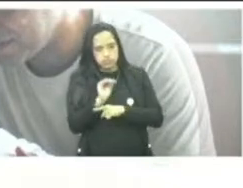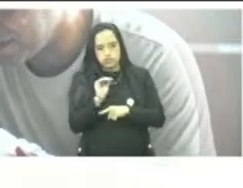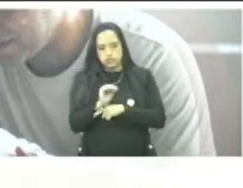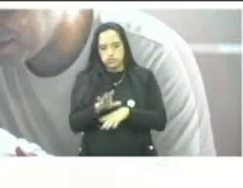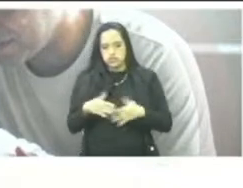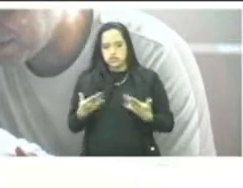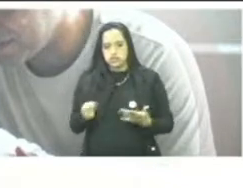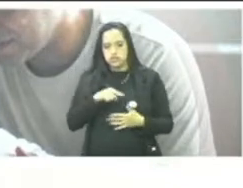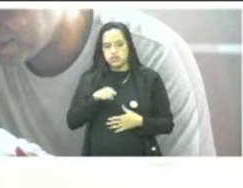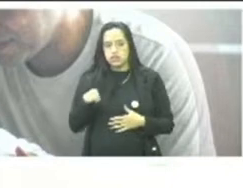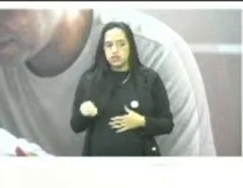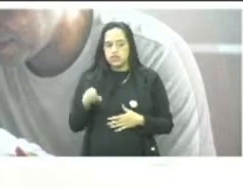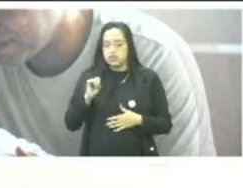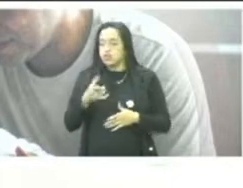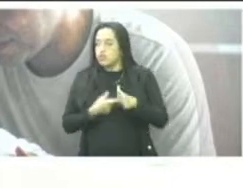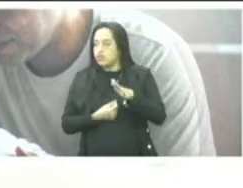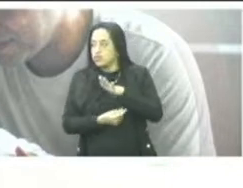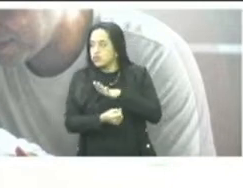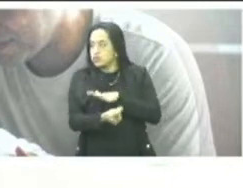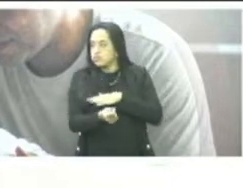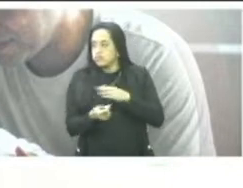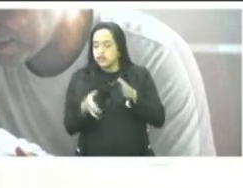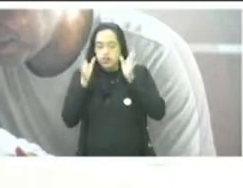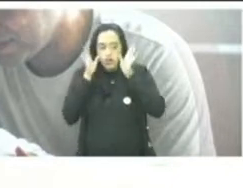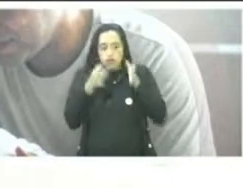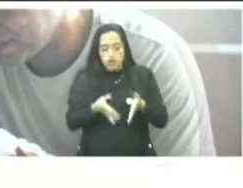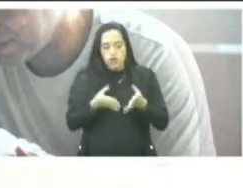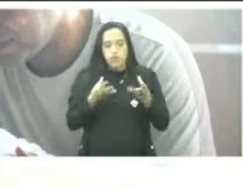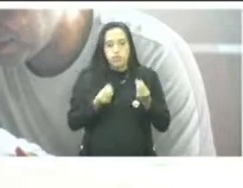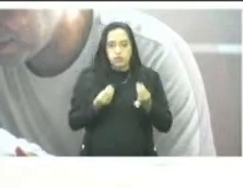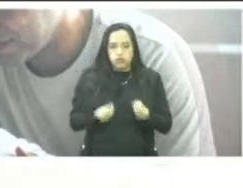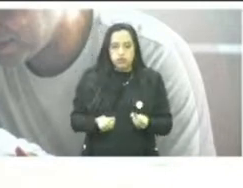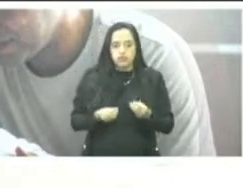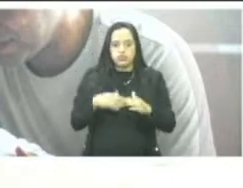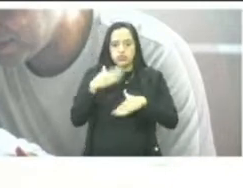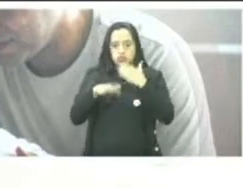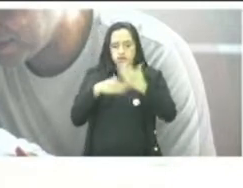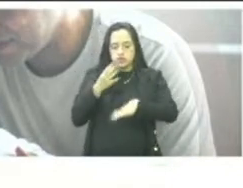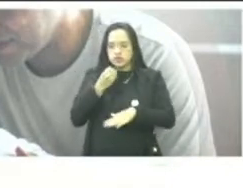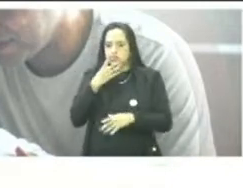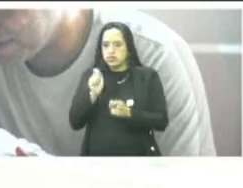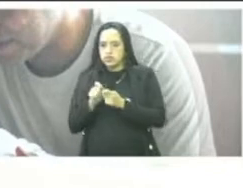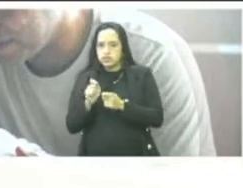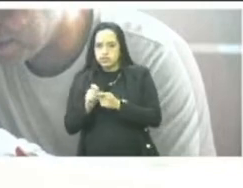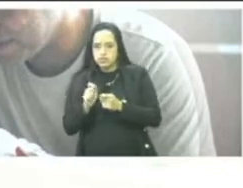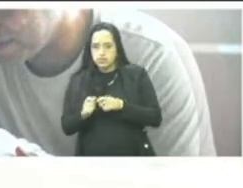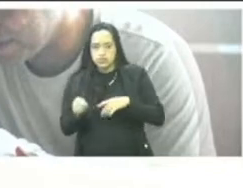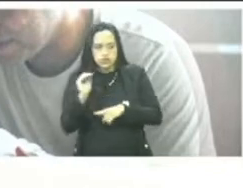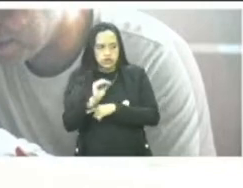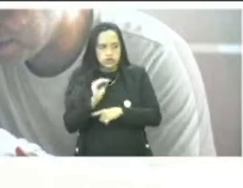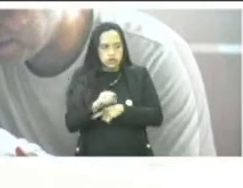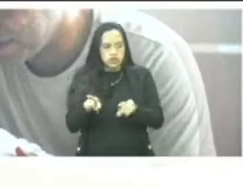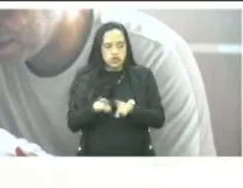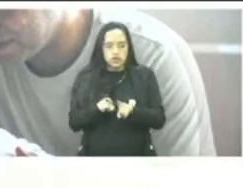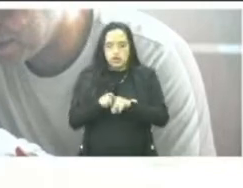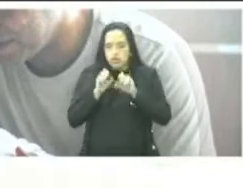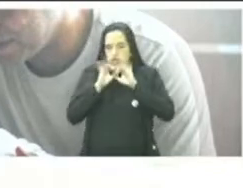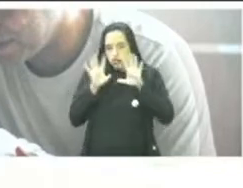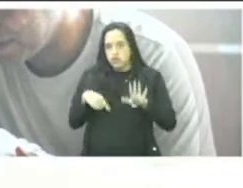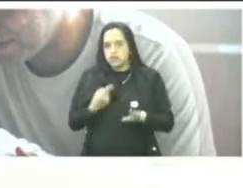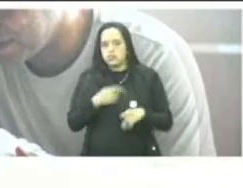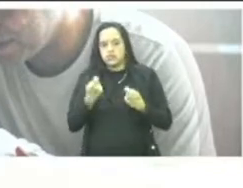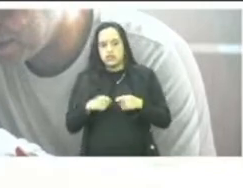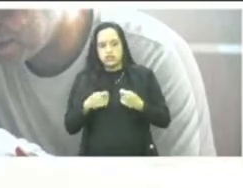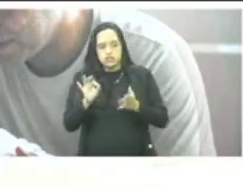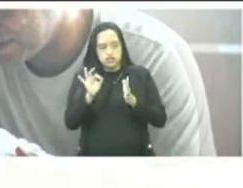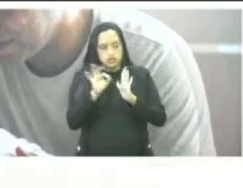novo cofinanciamento, ele foca muito nesse processo de boas práticas de cuidado e, obviamente, como que a gente vai registrando